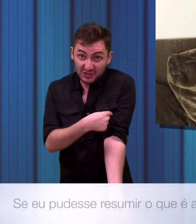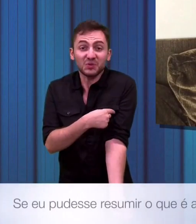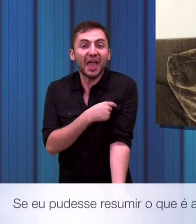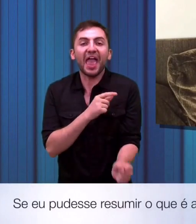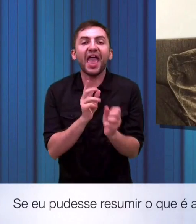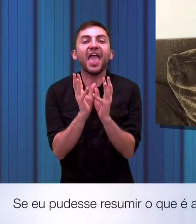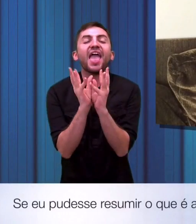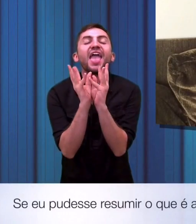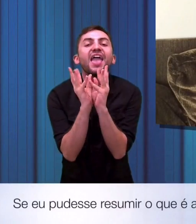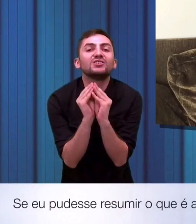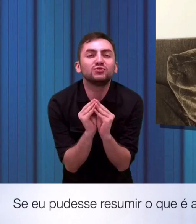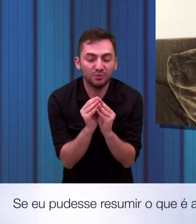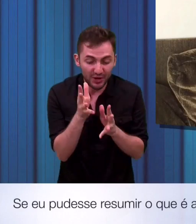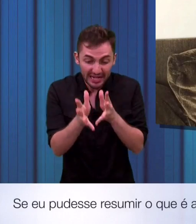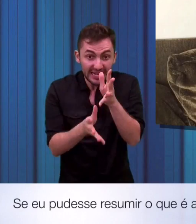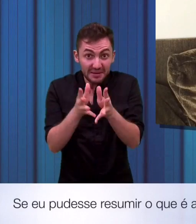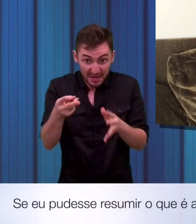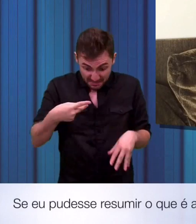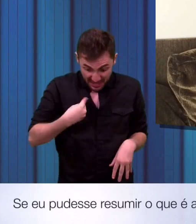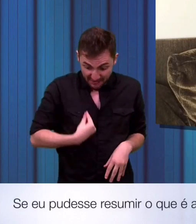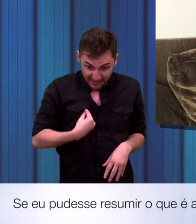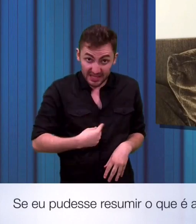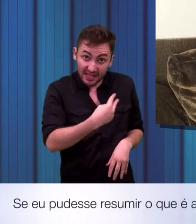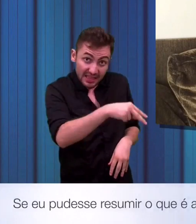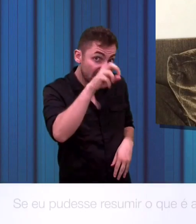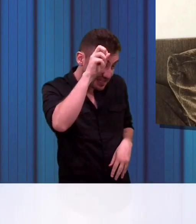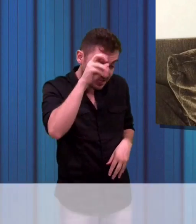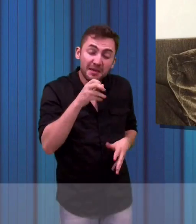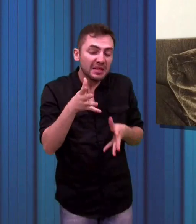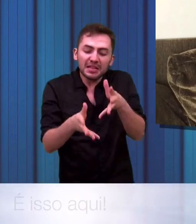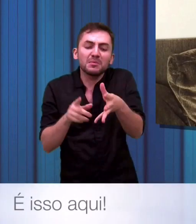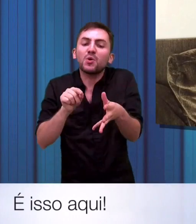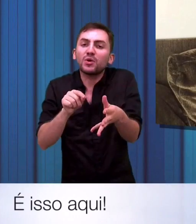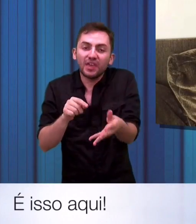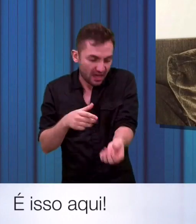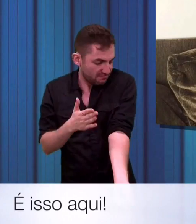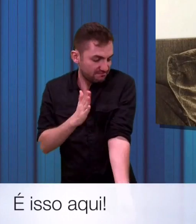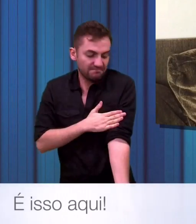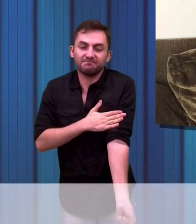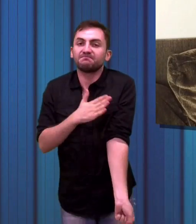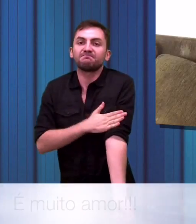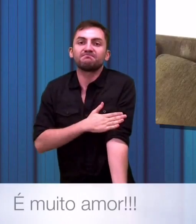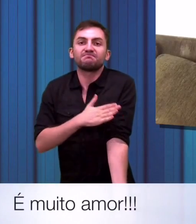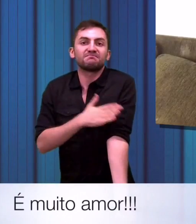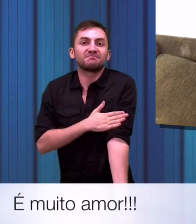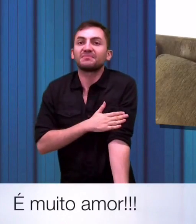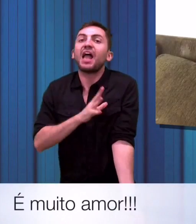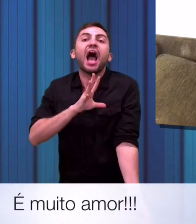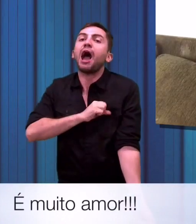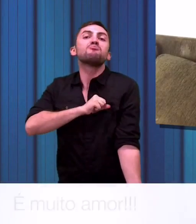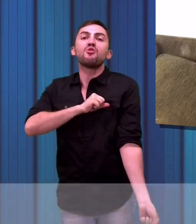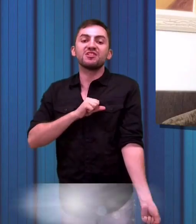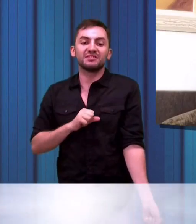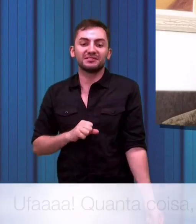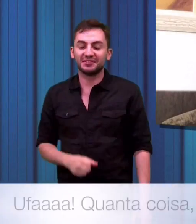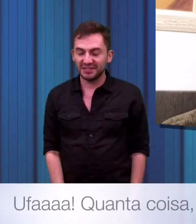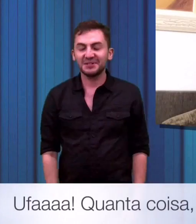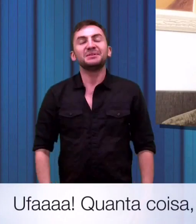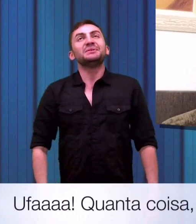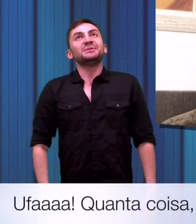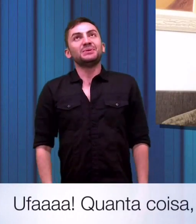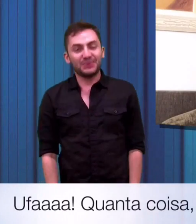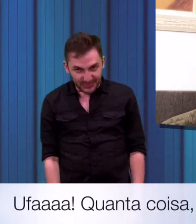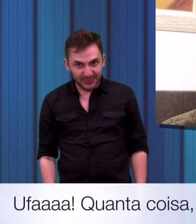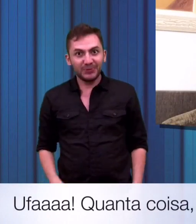Se eu pudesse resumir o que é a Libras na minha vida e na vida do Guilherme, é isso aqui. É muito amor.